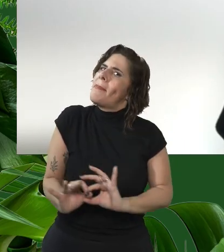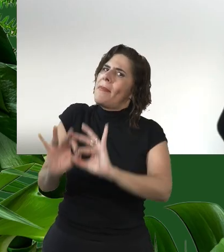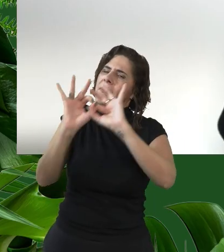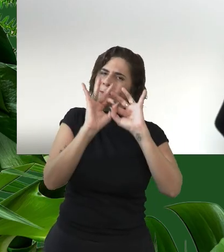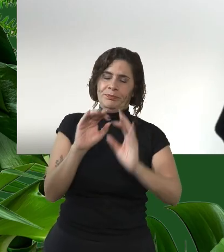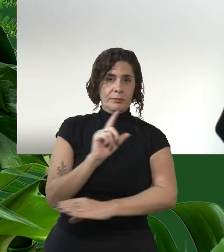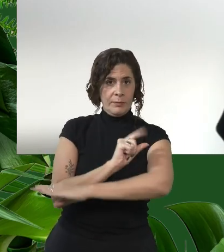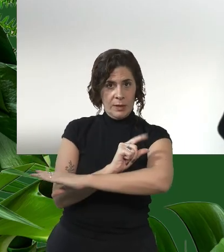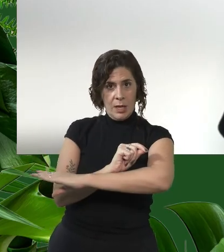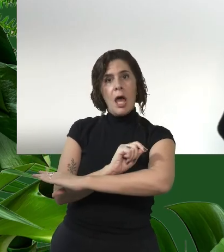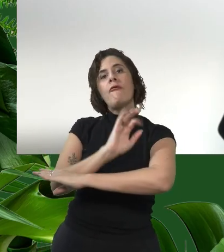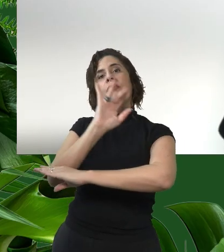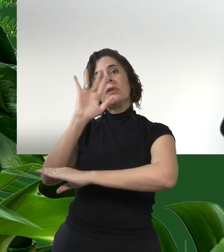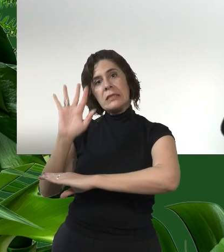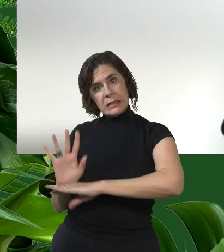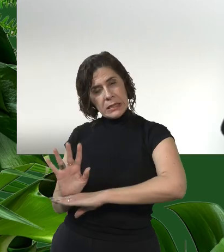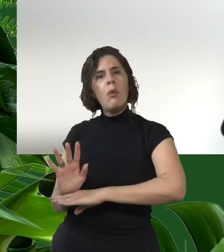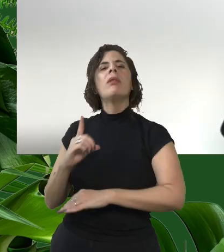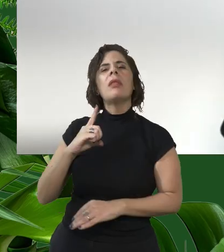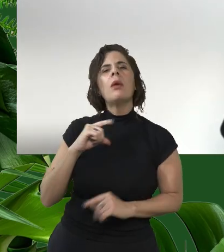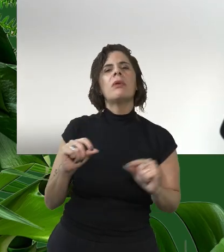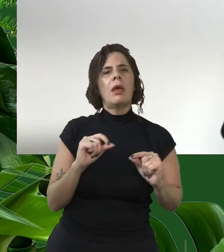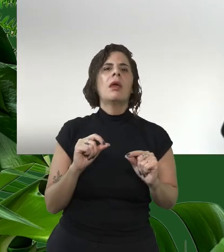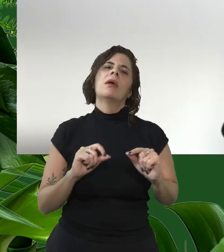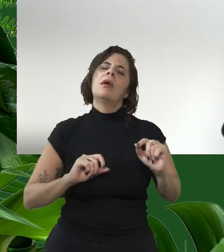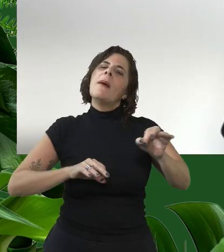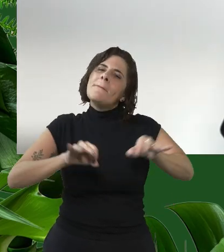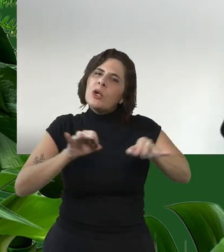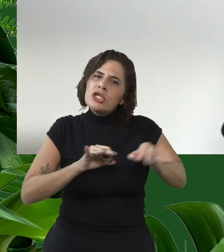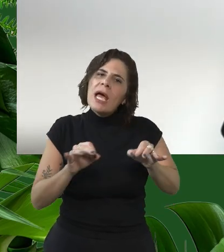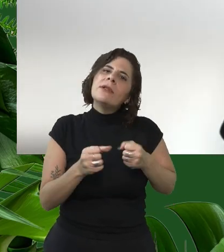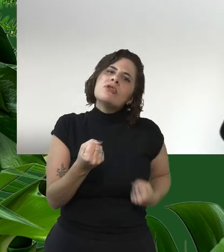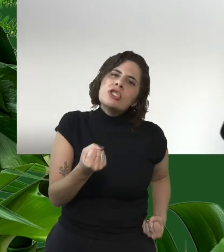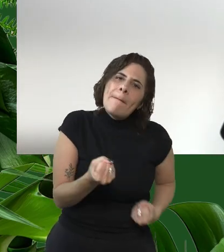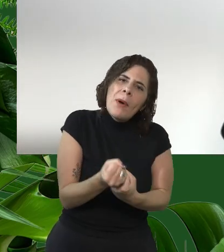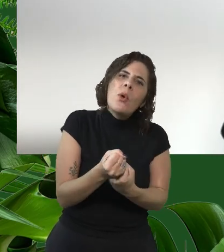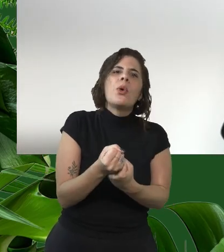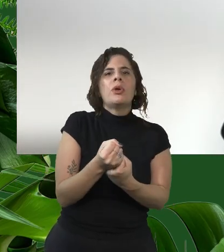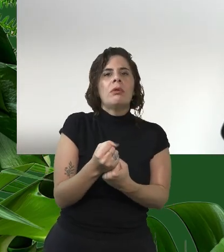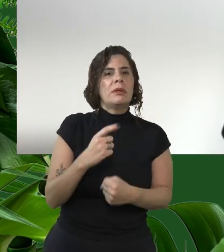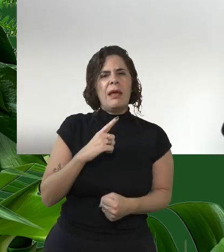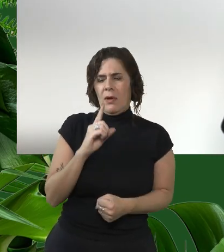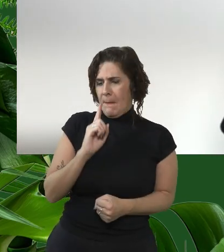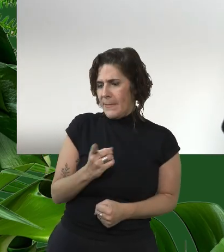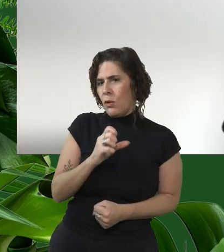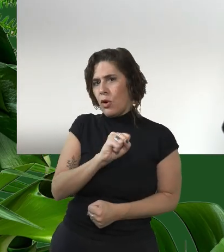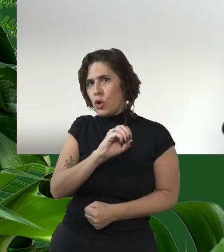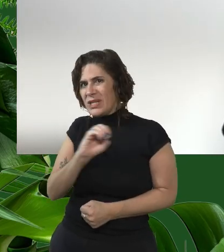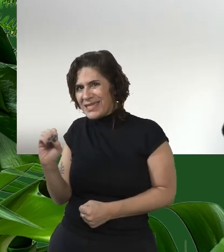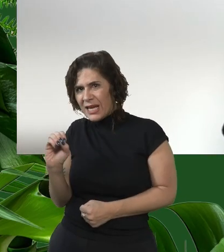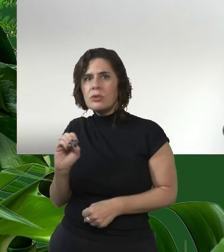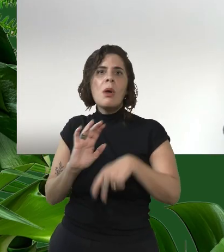realiza apoio a projetos em todo o Brasil. Ao longo da história da Fundação, foram mais de 1.800 projetos apoiados